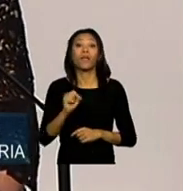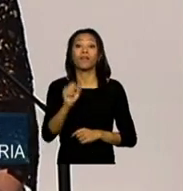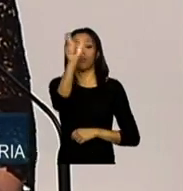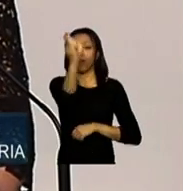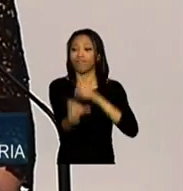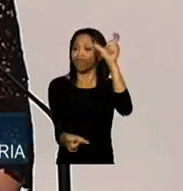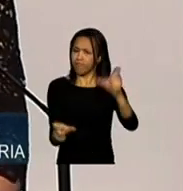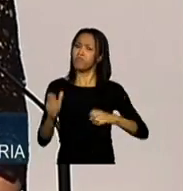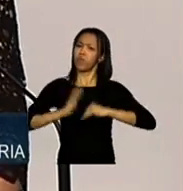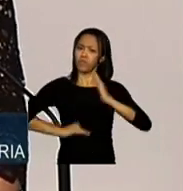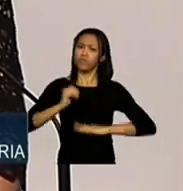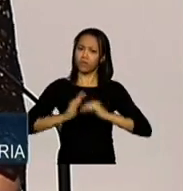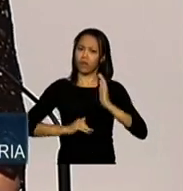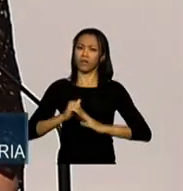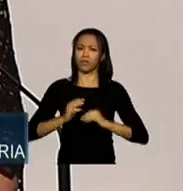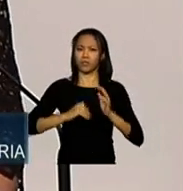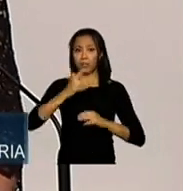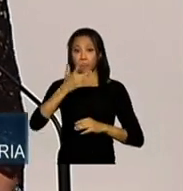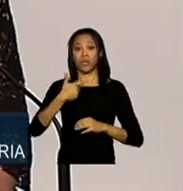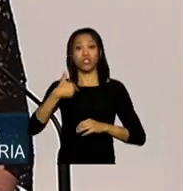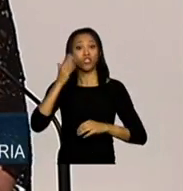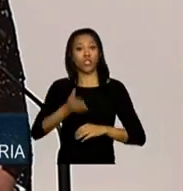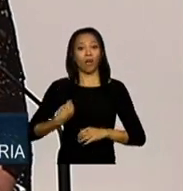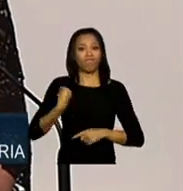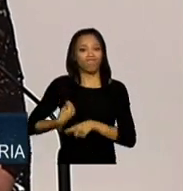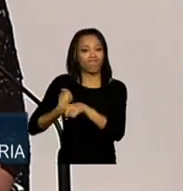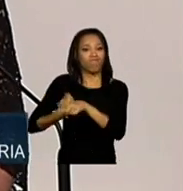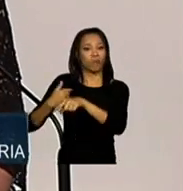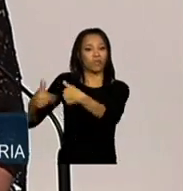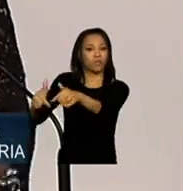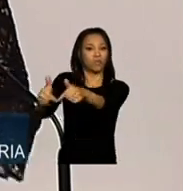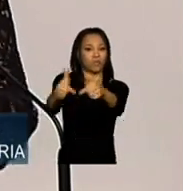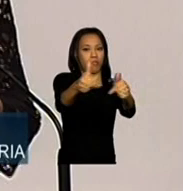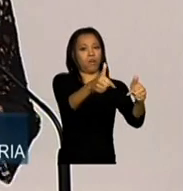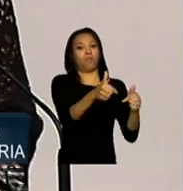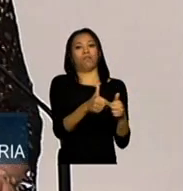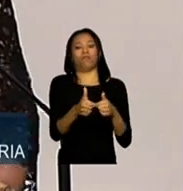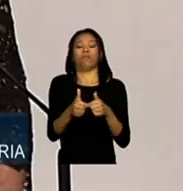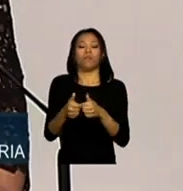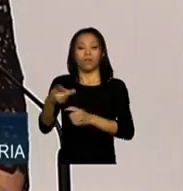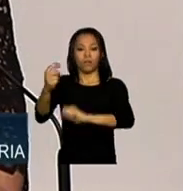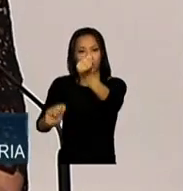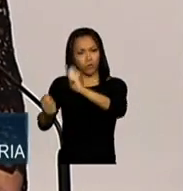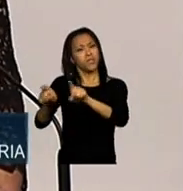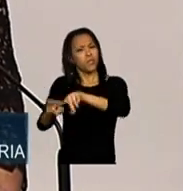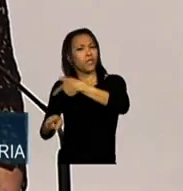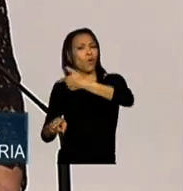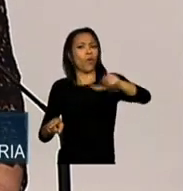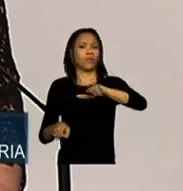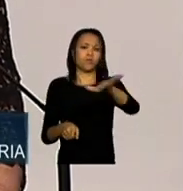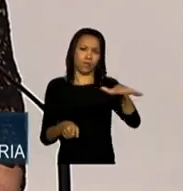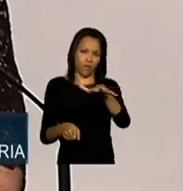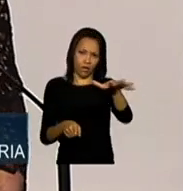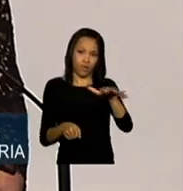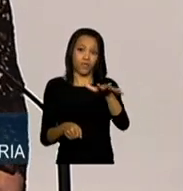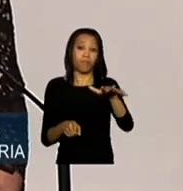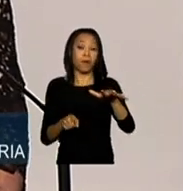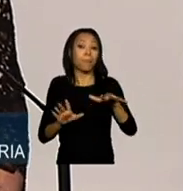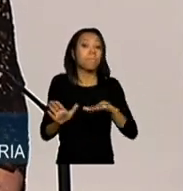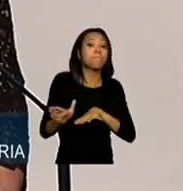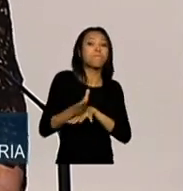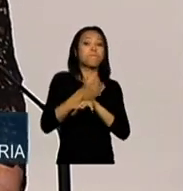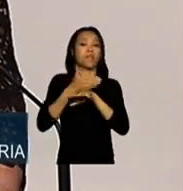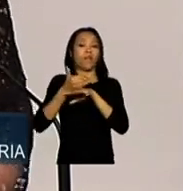profissionais que estão na indústria e em outras áreas também, para se